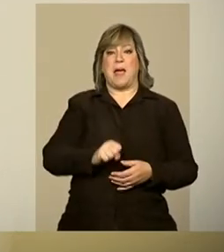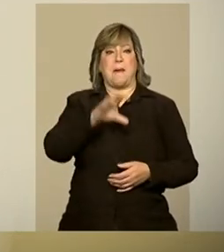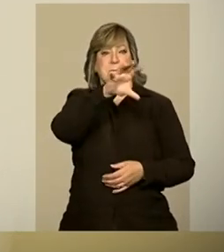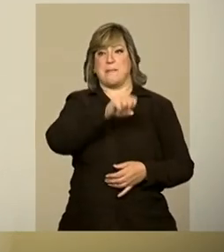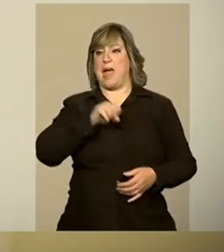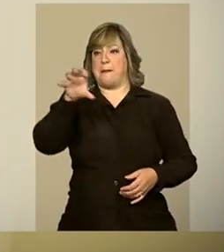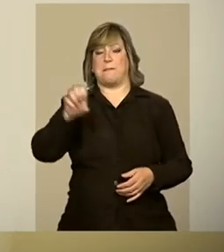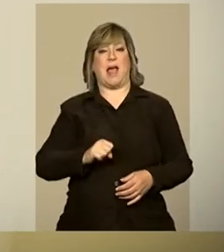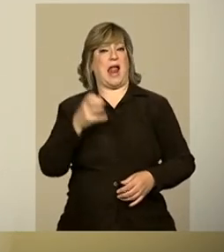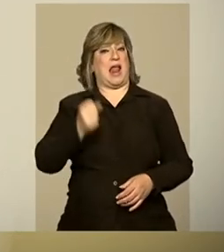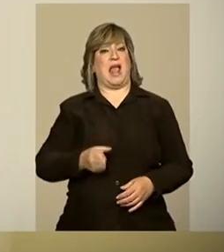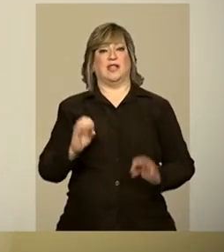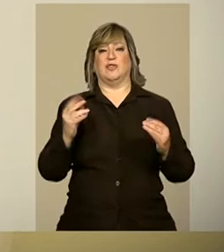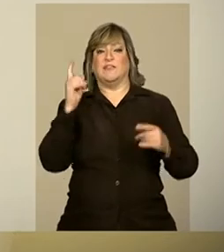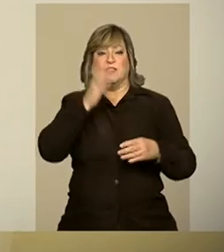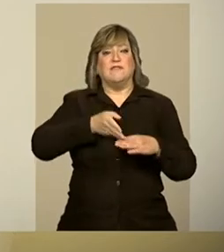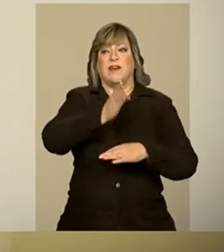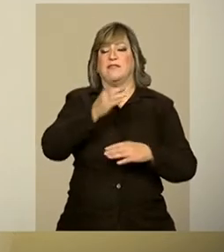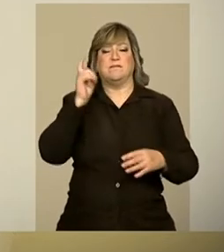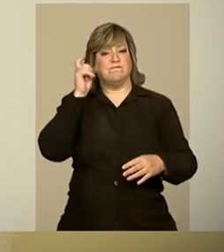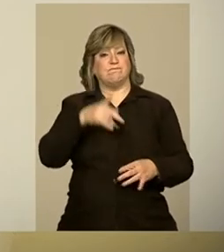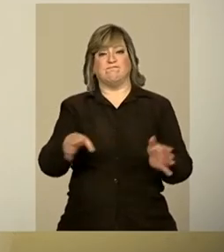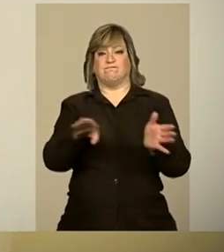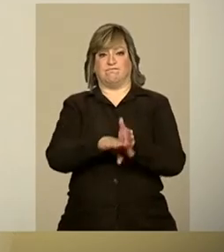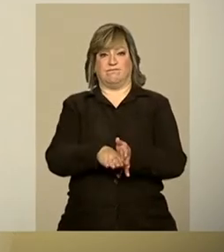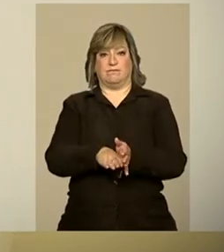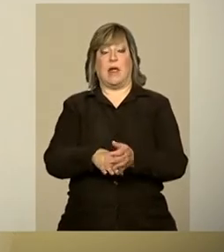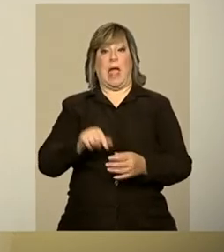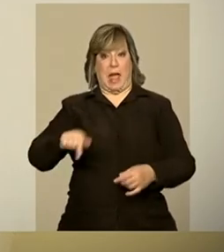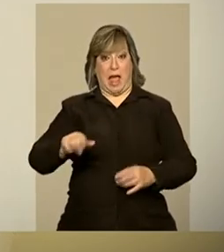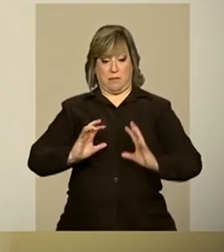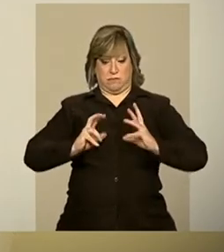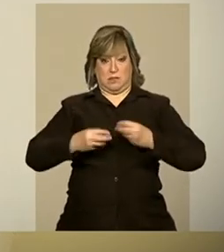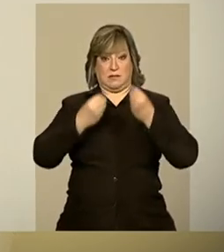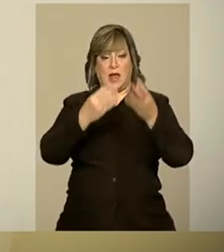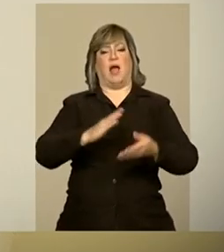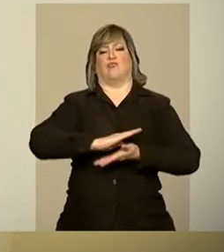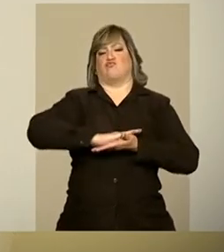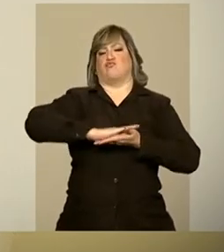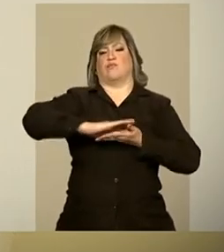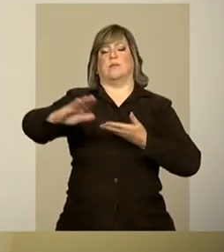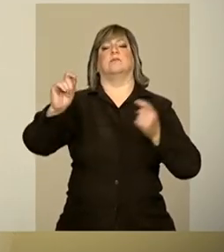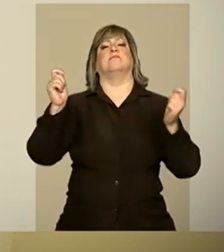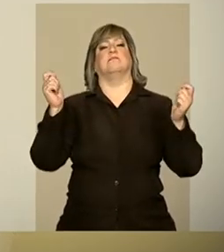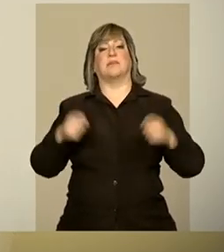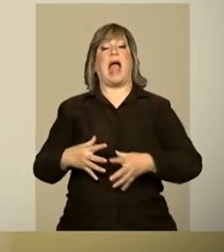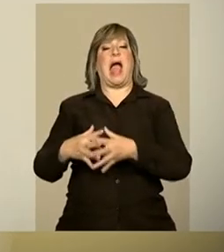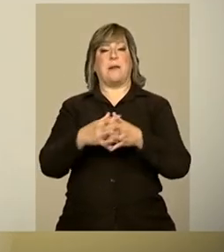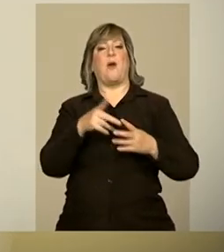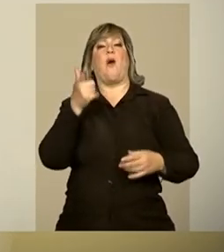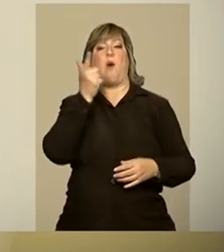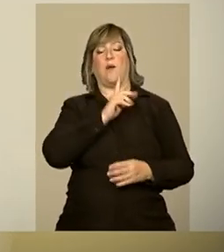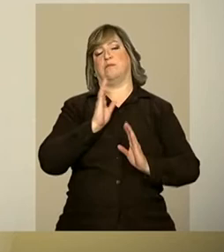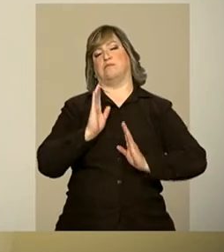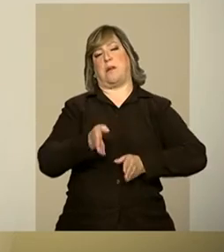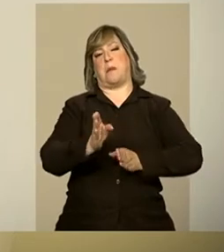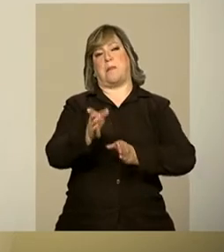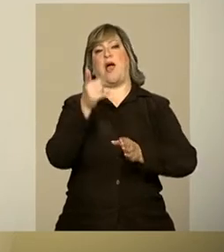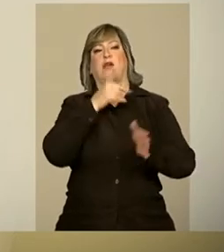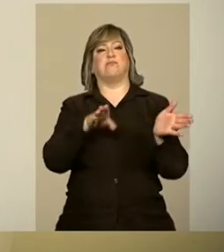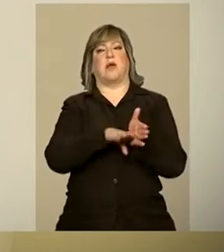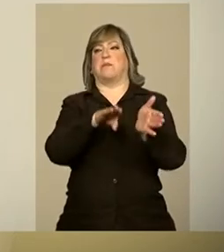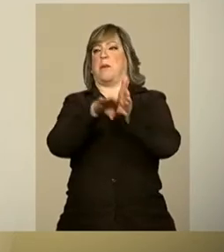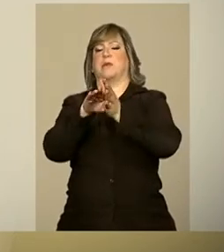as propriedades. Com as máquinas, a estrada melhorou e agora os caminhões conseguem chegar a todos os